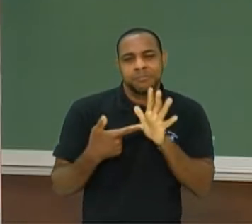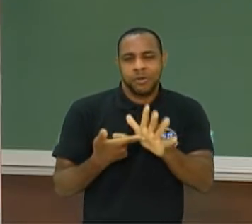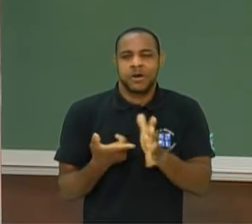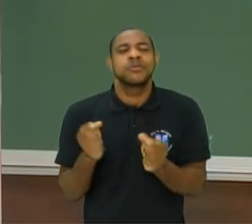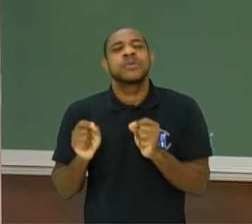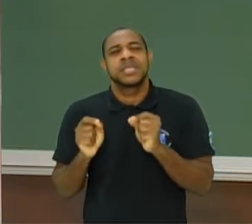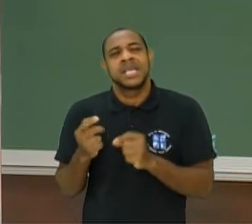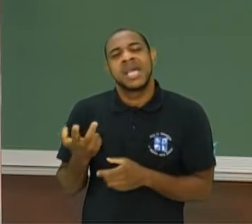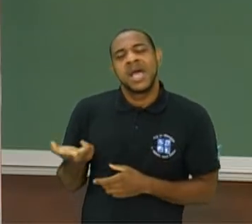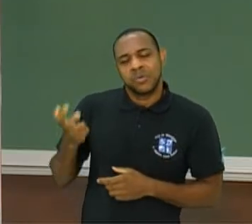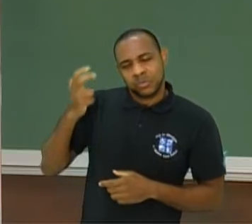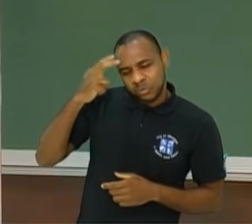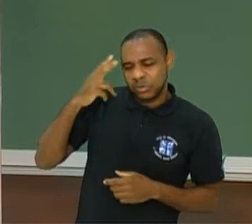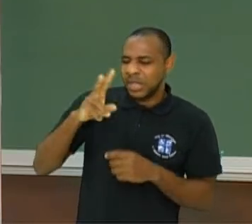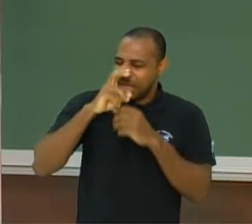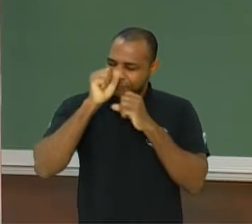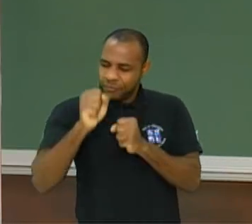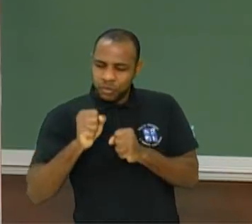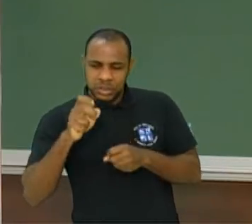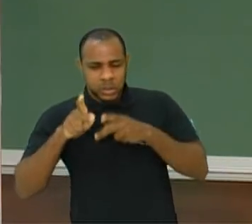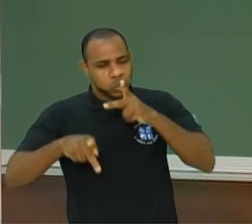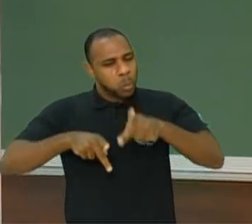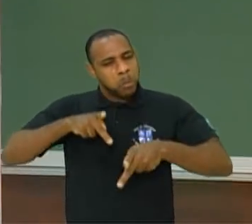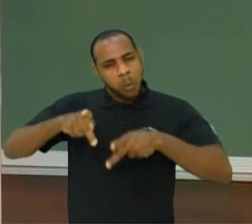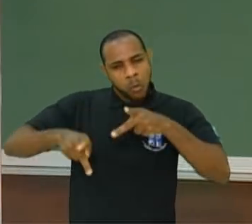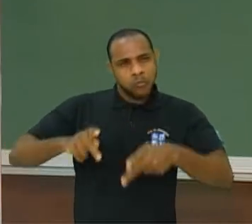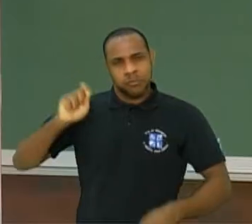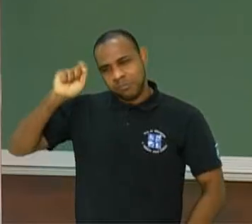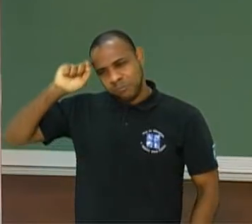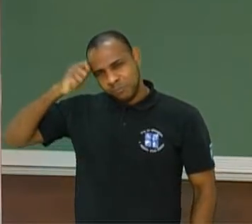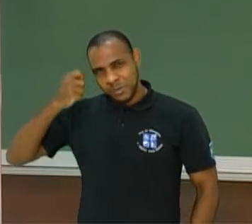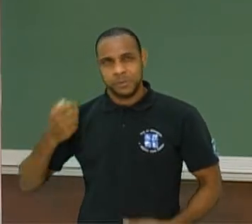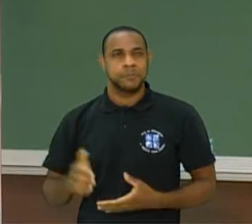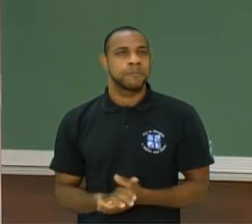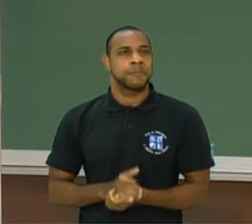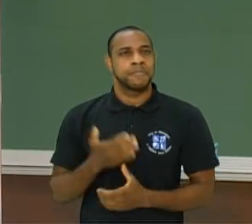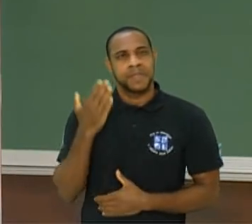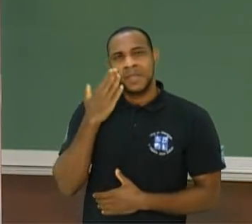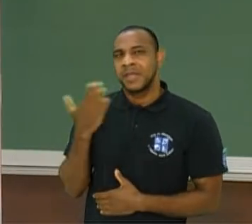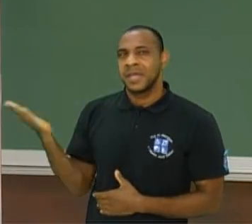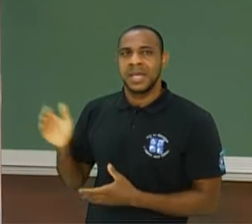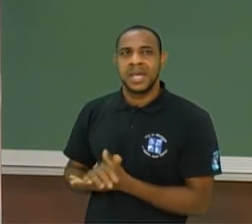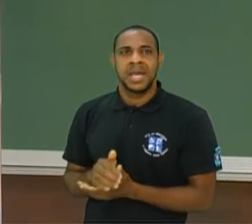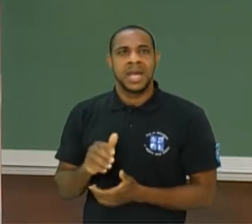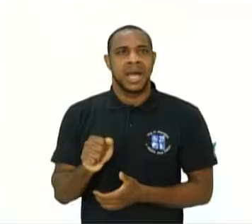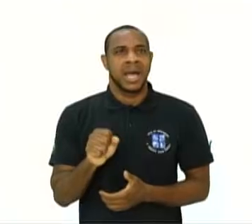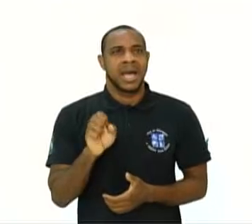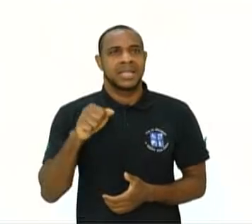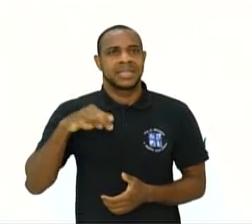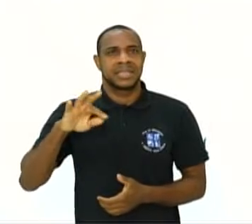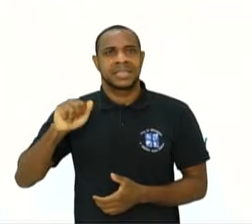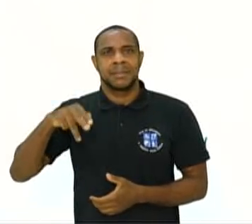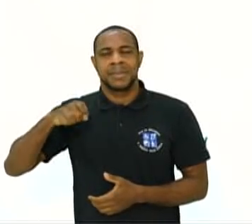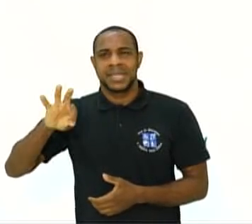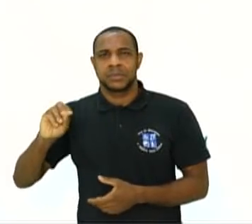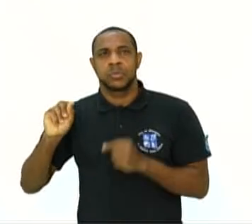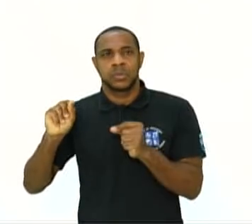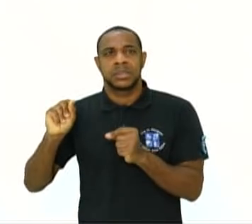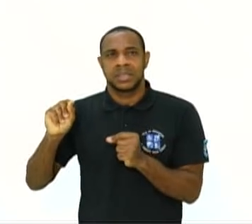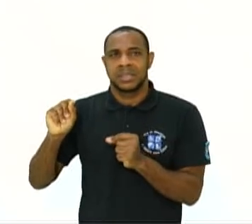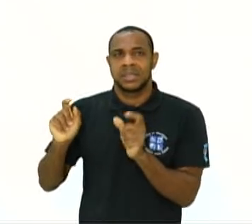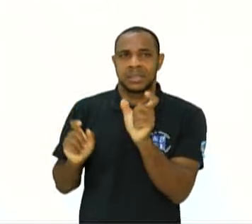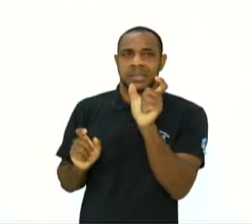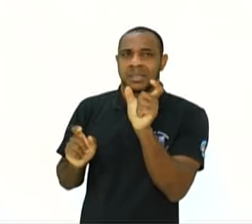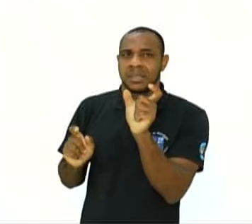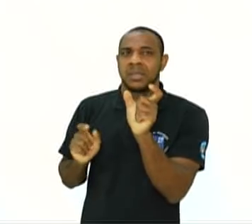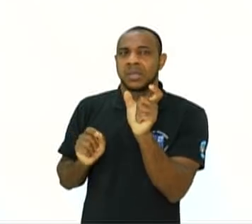arte, a força do povo negro, né? Então, assentamento significa o ato ou o efeito